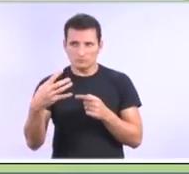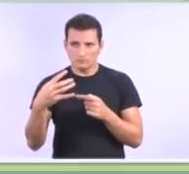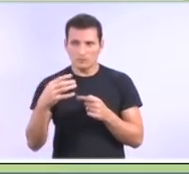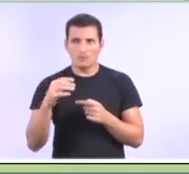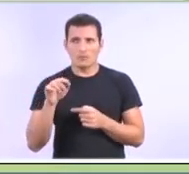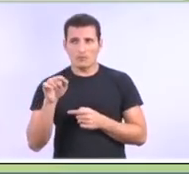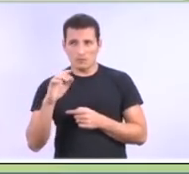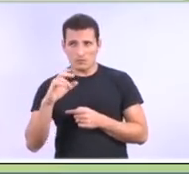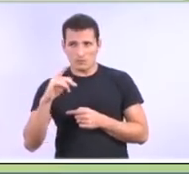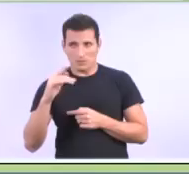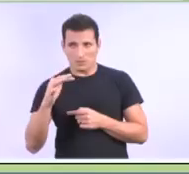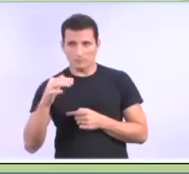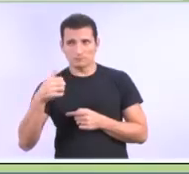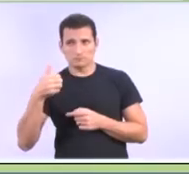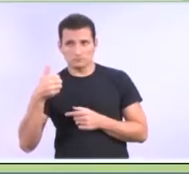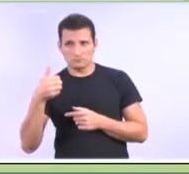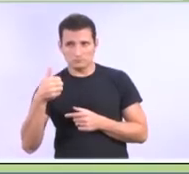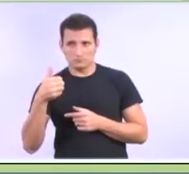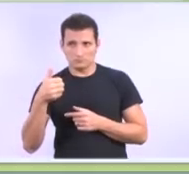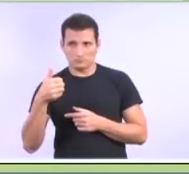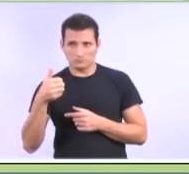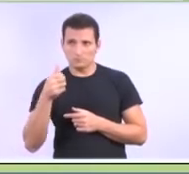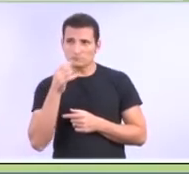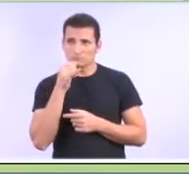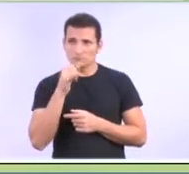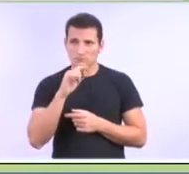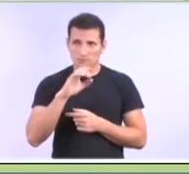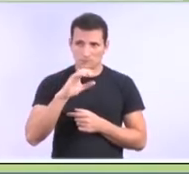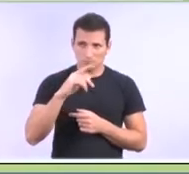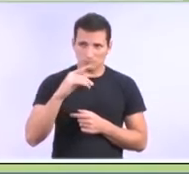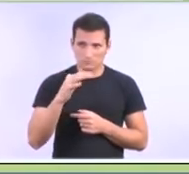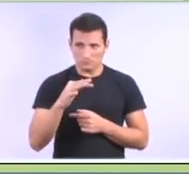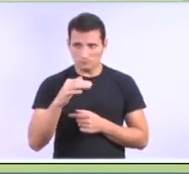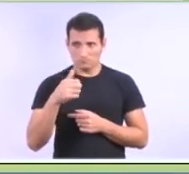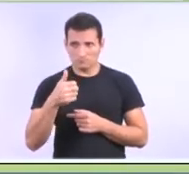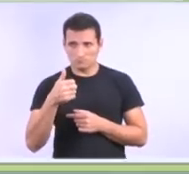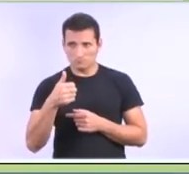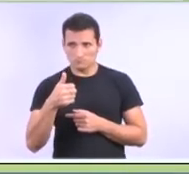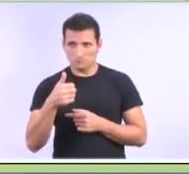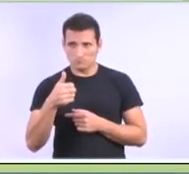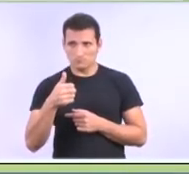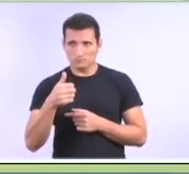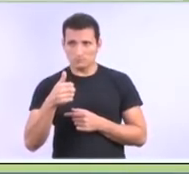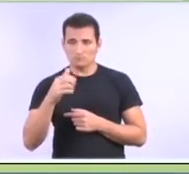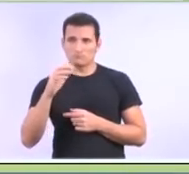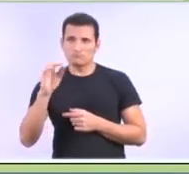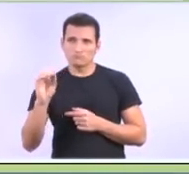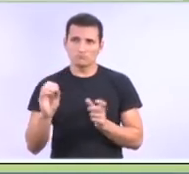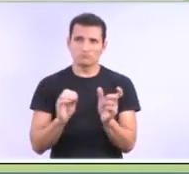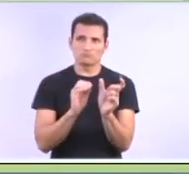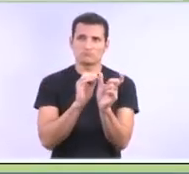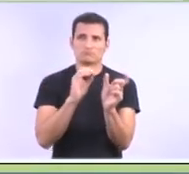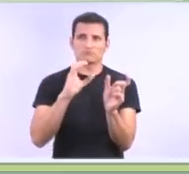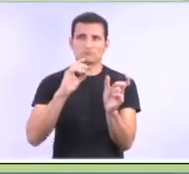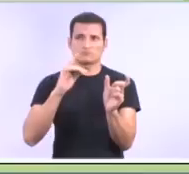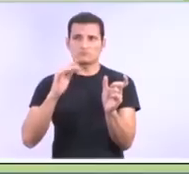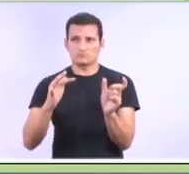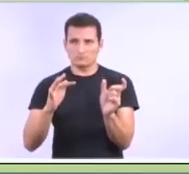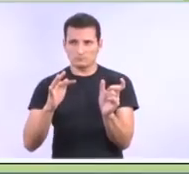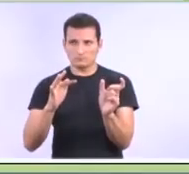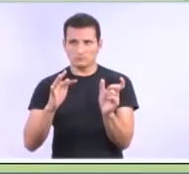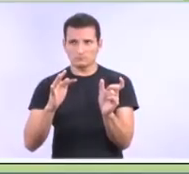válido. E se o CPF é válido, vou pegar aquele valor que eu passei como parâmetro e atribuir no CPF.